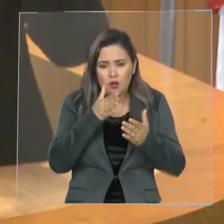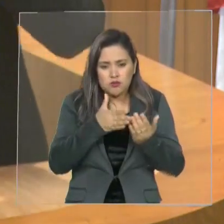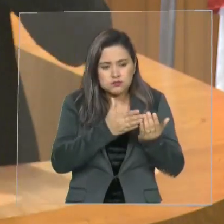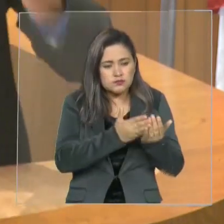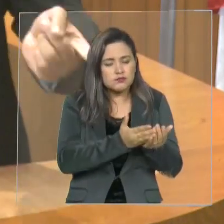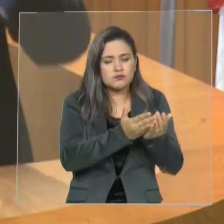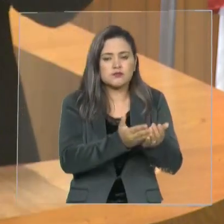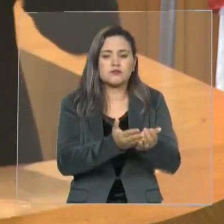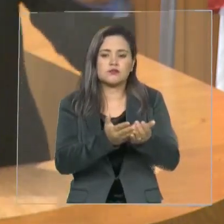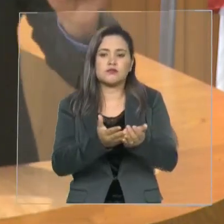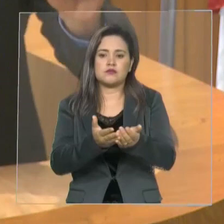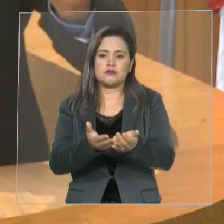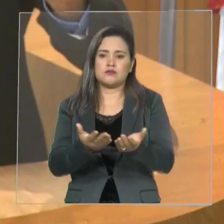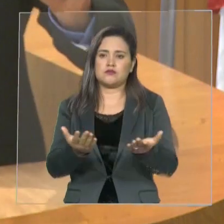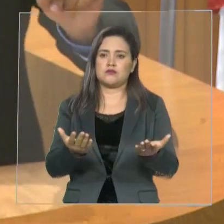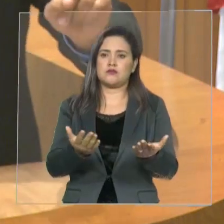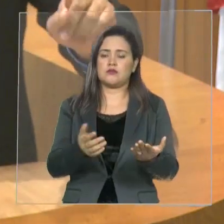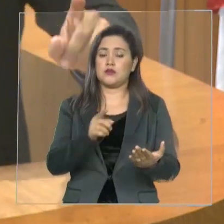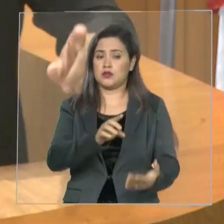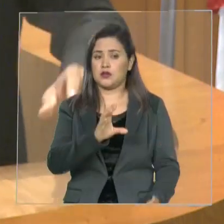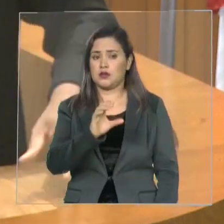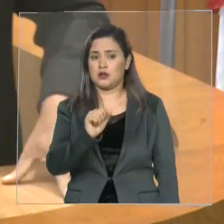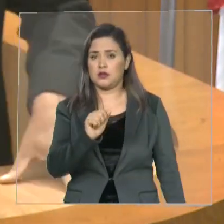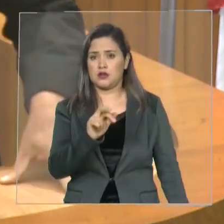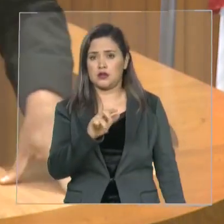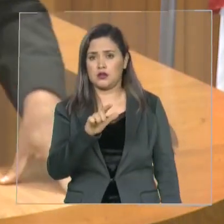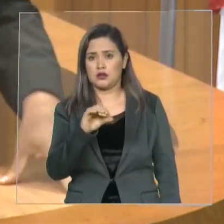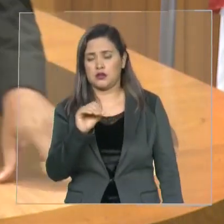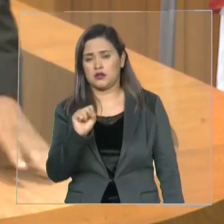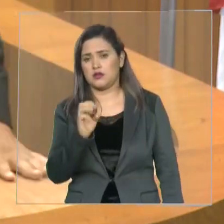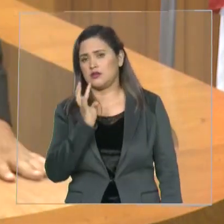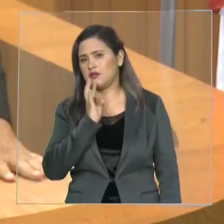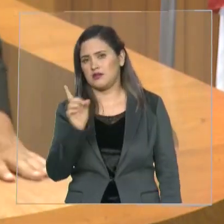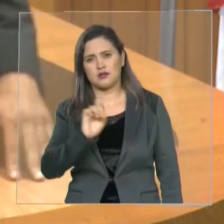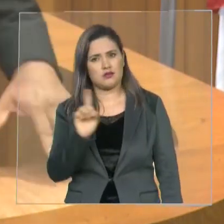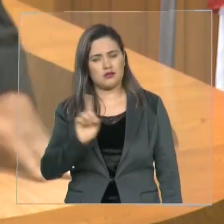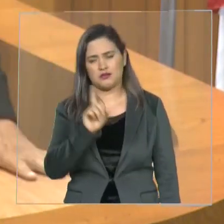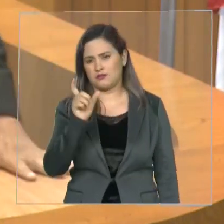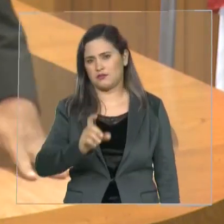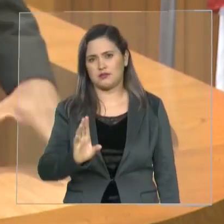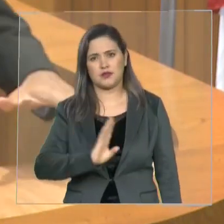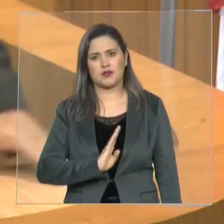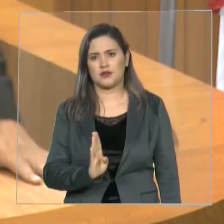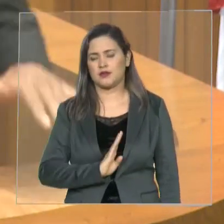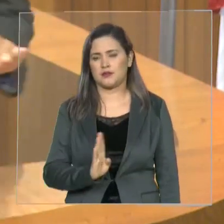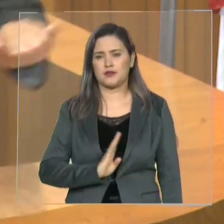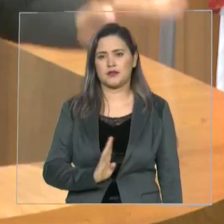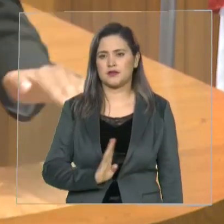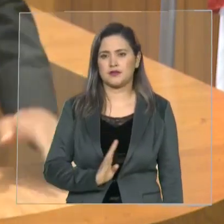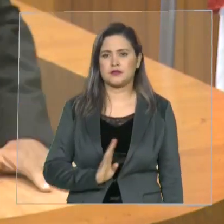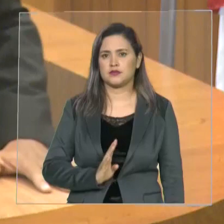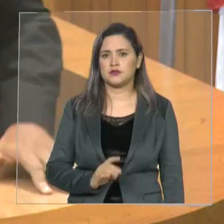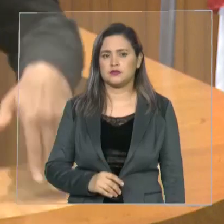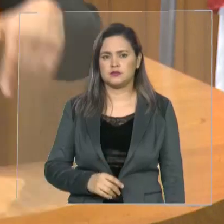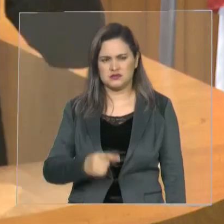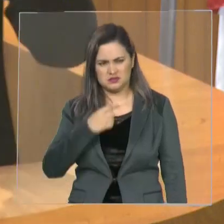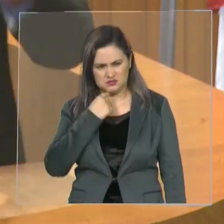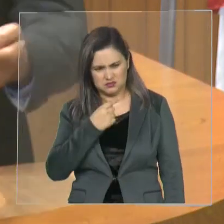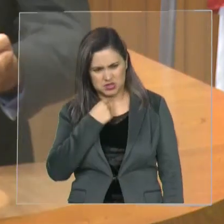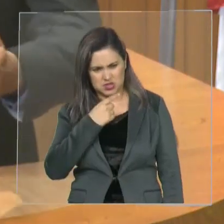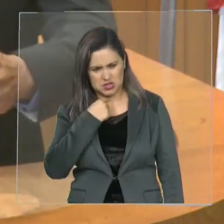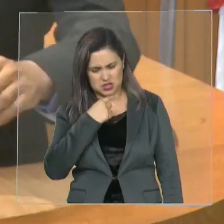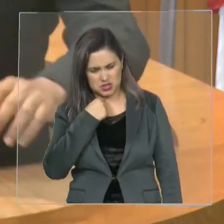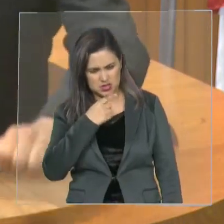O deputado Carlinhos Florenço não conhece Bacabal. O deputado Carlinhos Florenço dizer que não invadiu a casa de ninguém em Bacabal é porque ele não